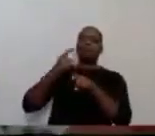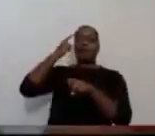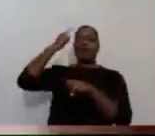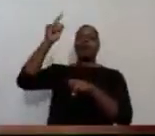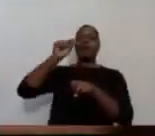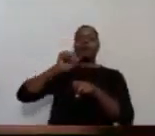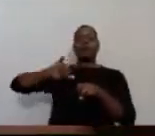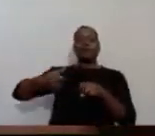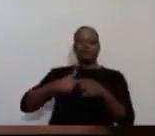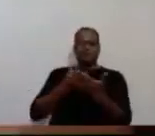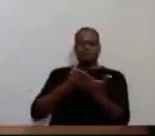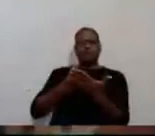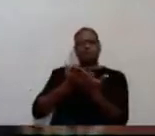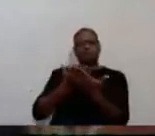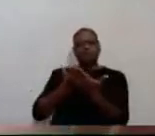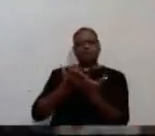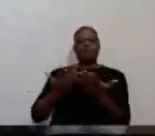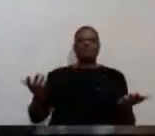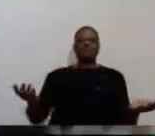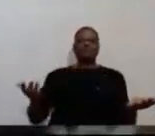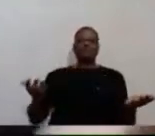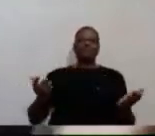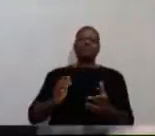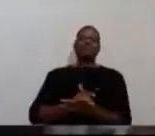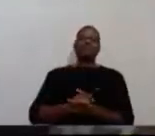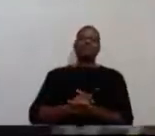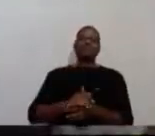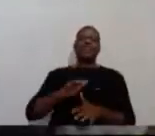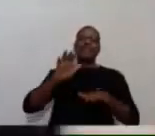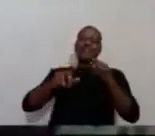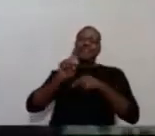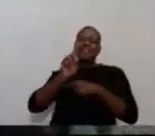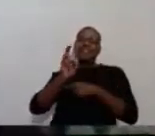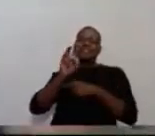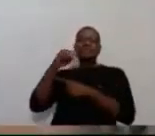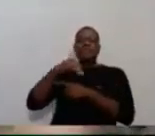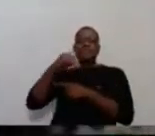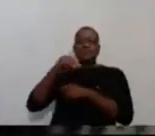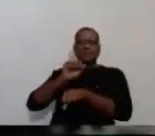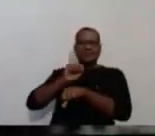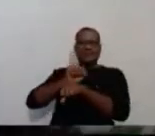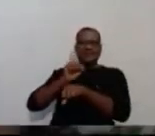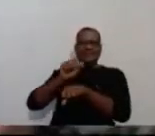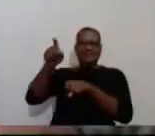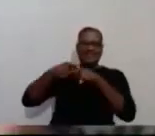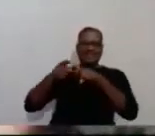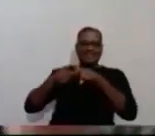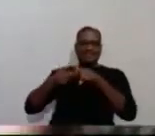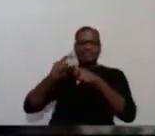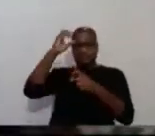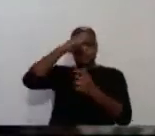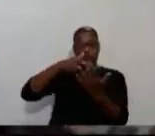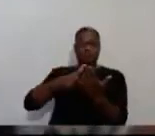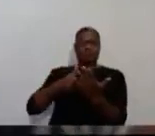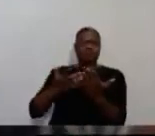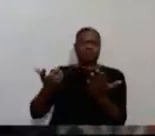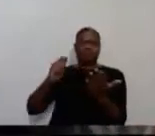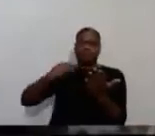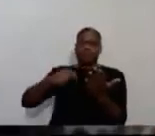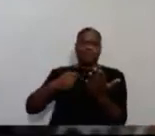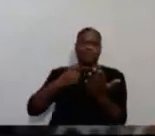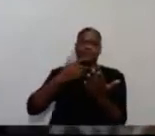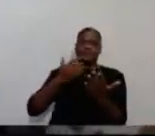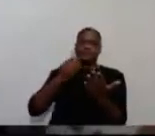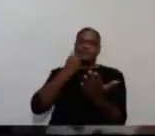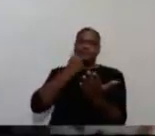lá. Então, a aprendizagem móvel, ela acontece em qualquer tempo, em qualquer lugar, na fila do metrô. Eu mesmo comprei um Kindle, que é um leitor de livro,